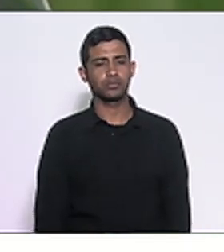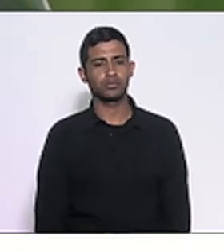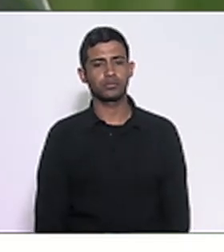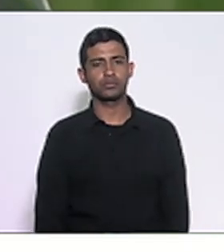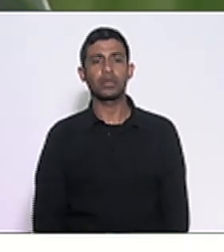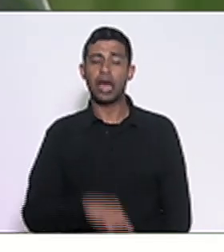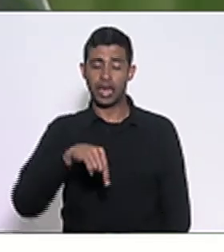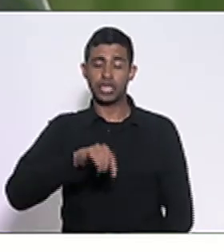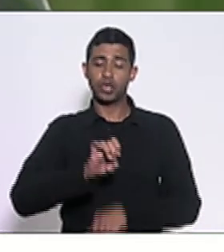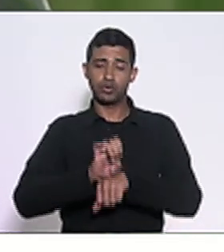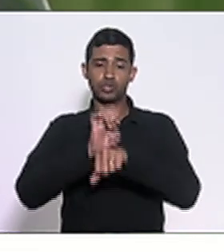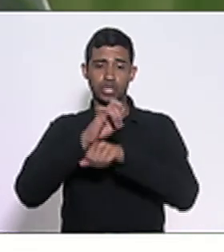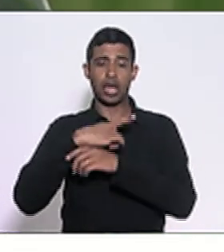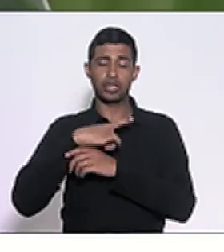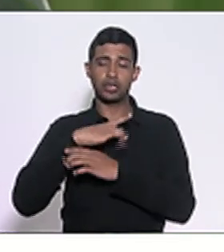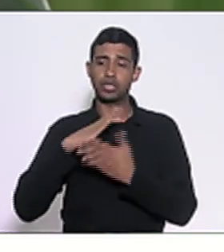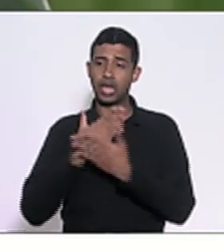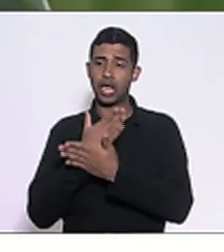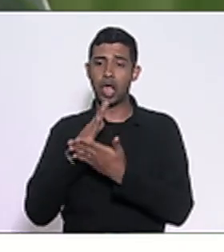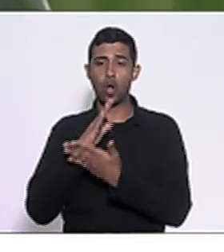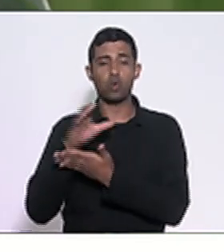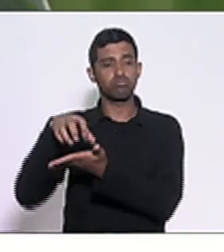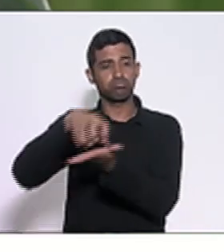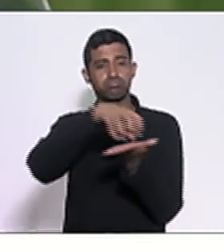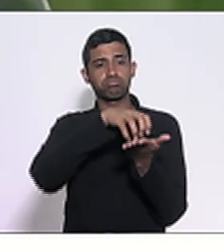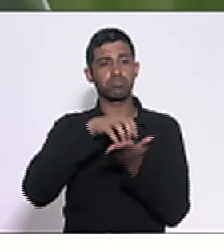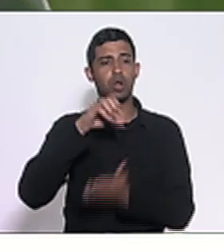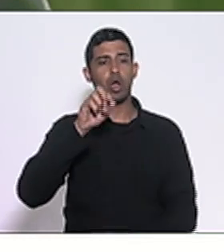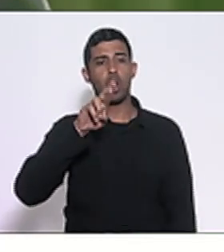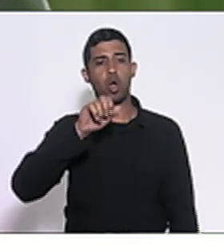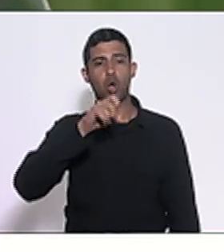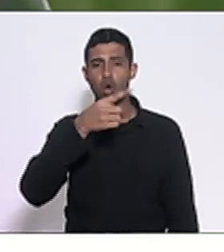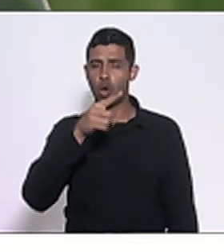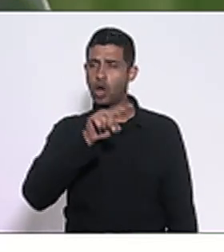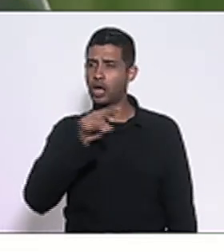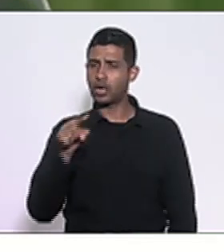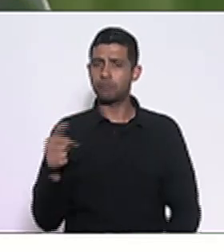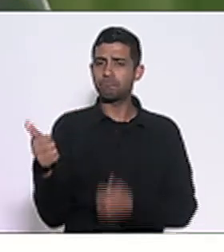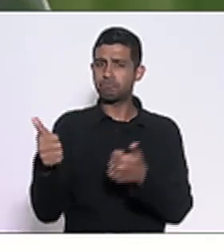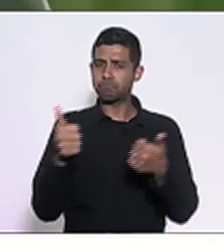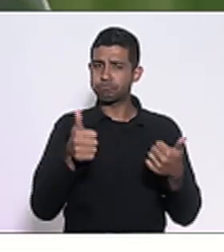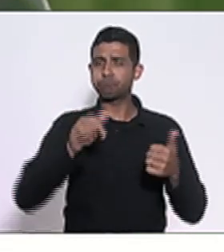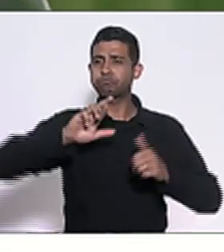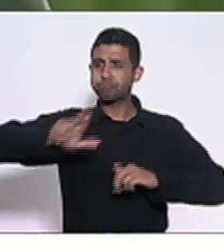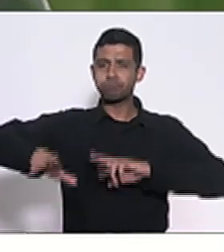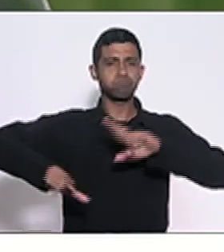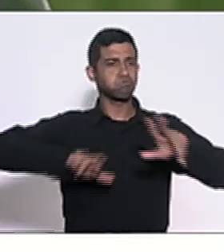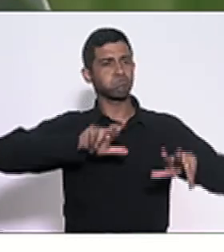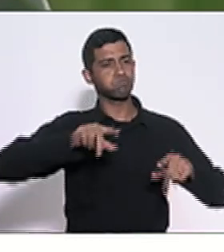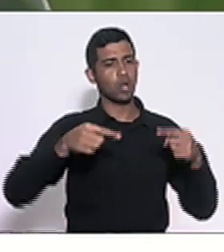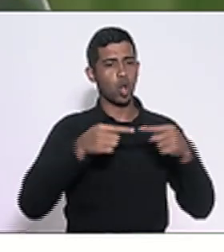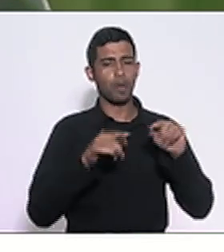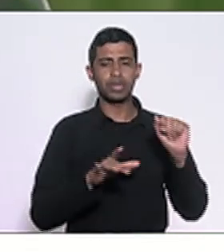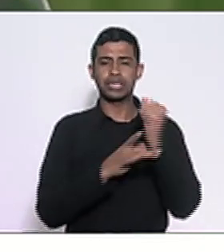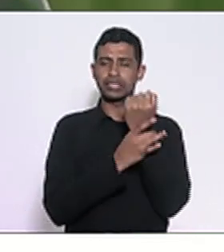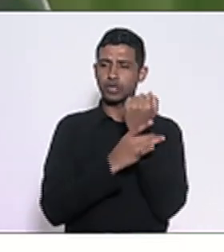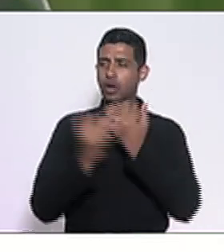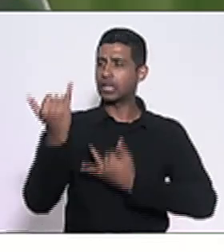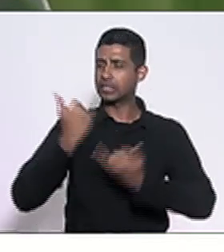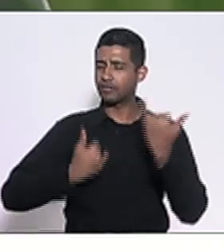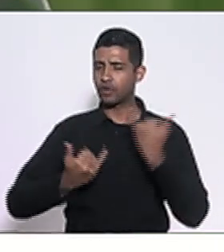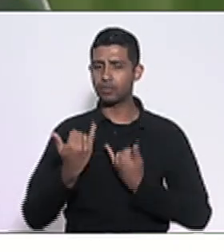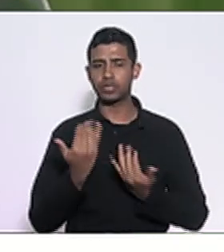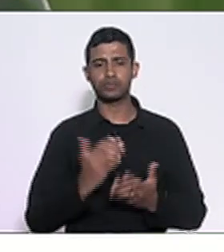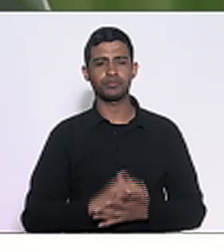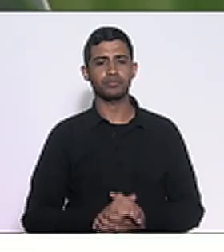órgãos com graus de maturidade muito distintos. A gente tem órgãos muito bons nessa questão de segurança da informação,